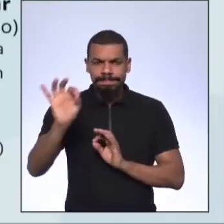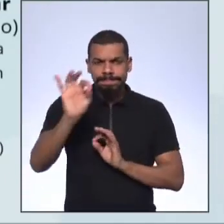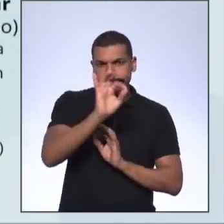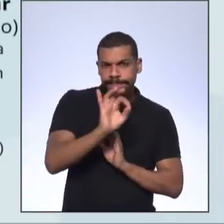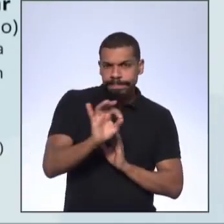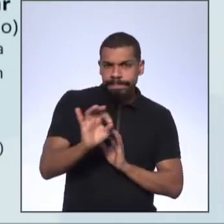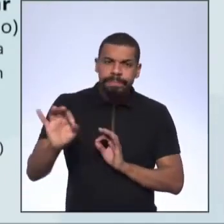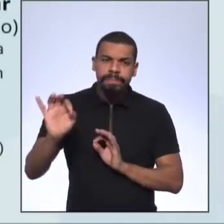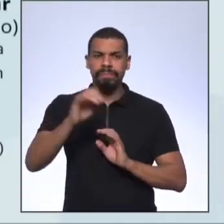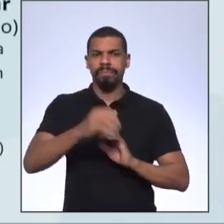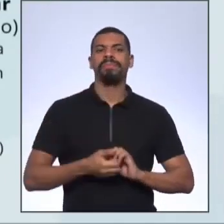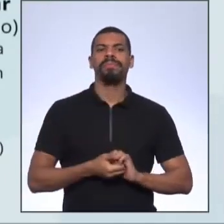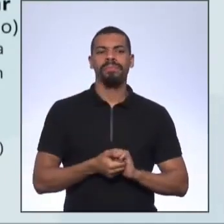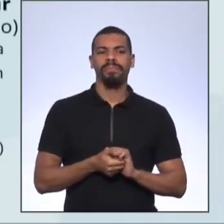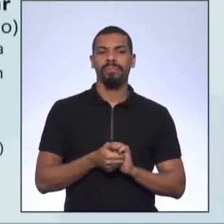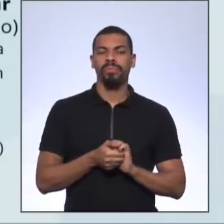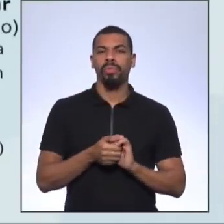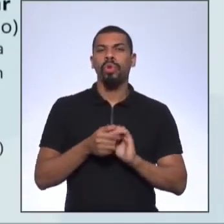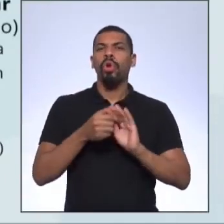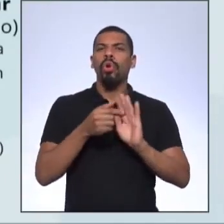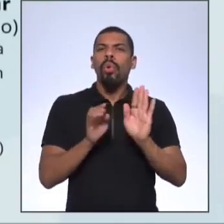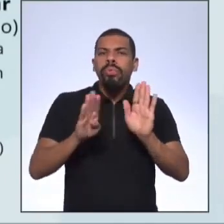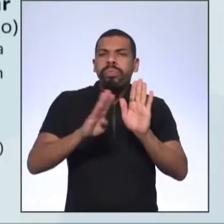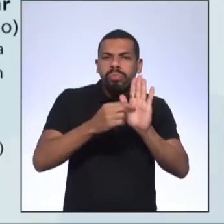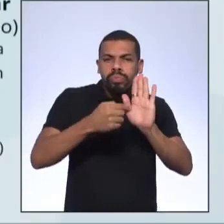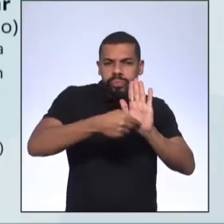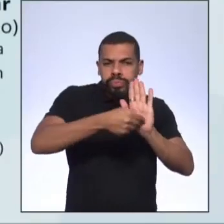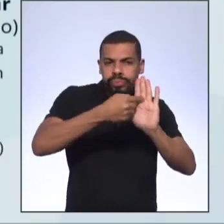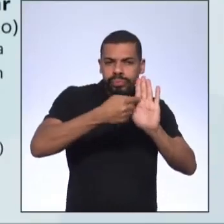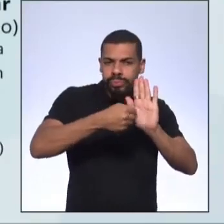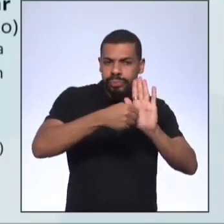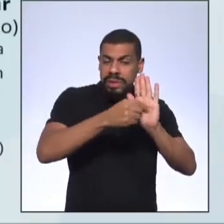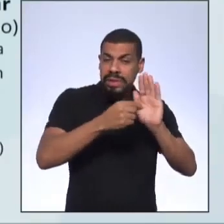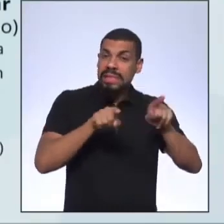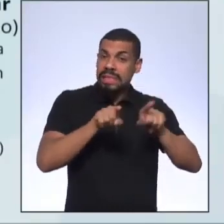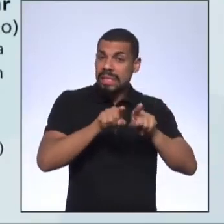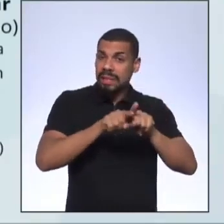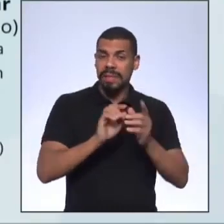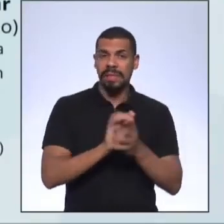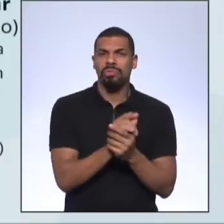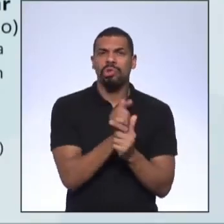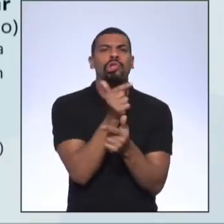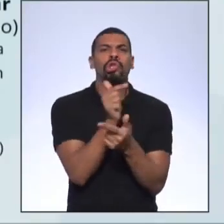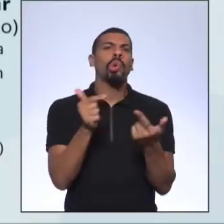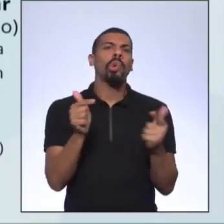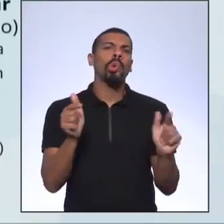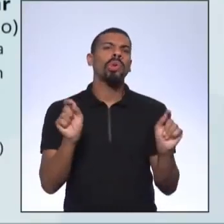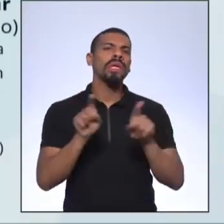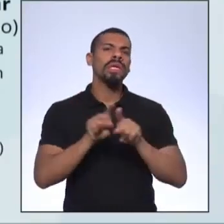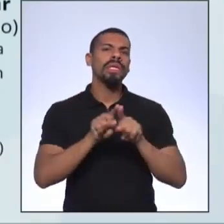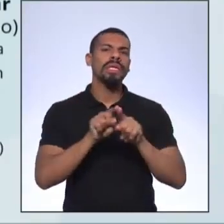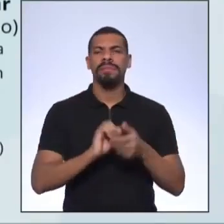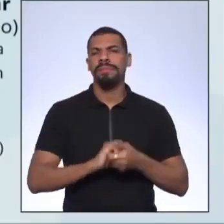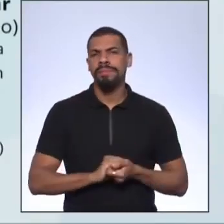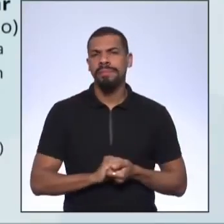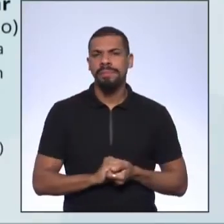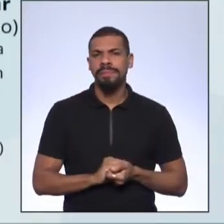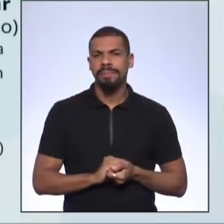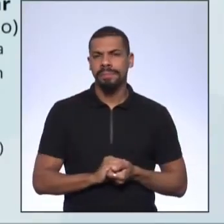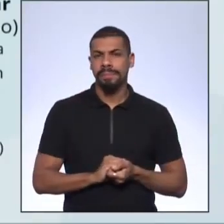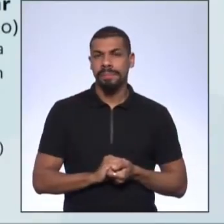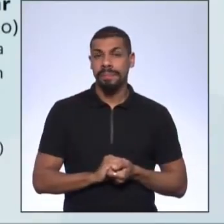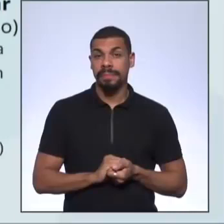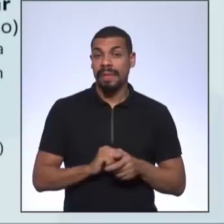na região central ali do citoplasma. E a gente percebe que não tem ali a película, né,